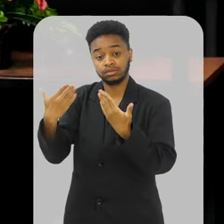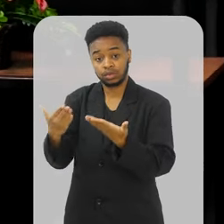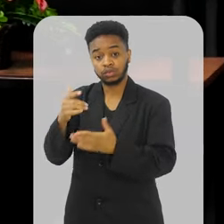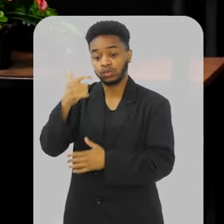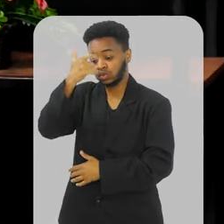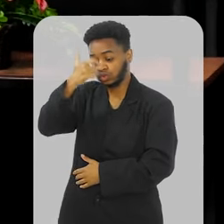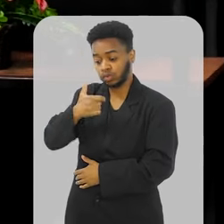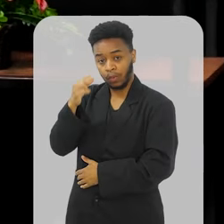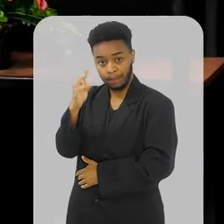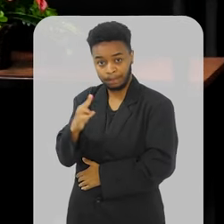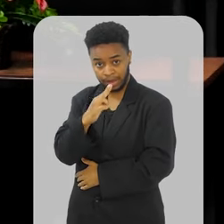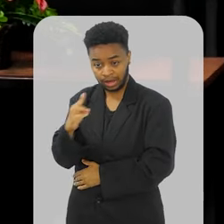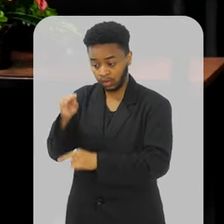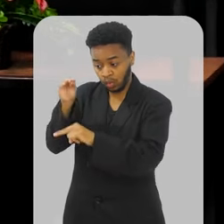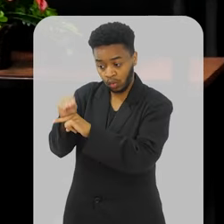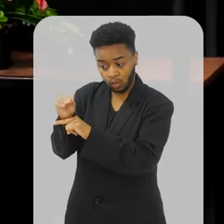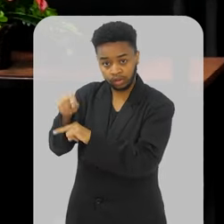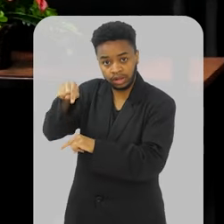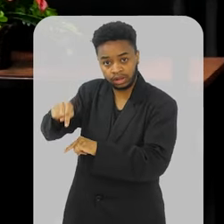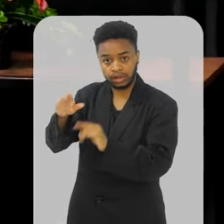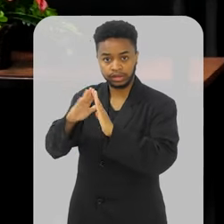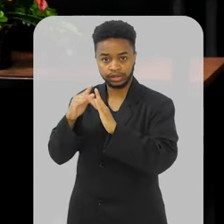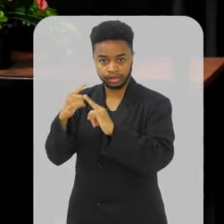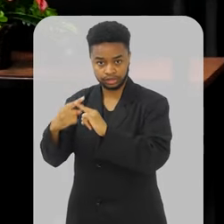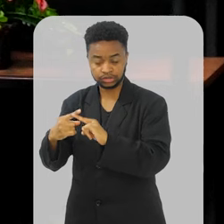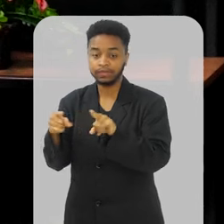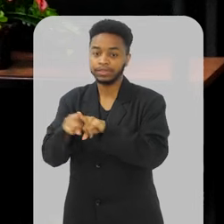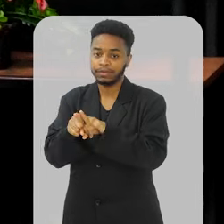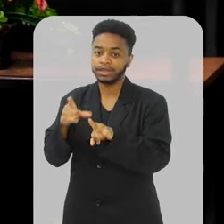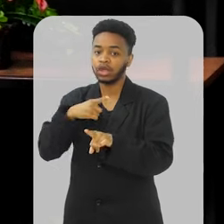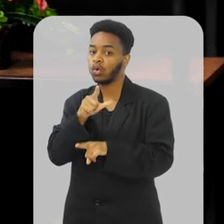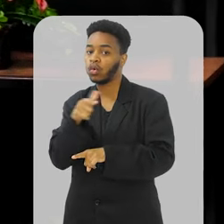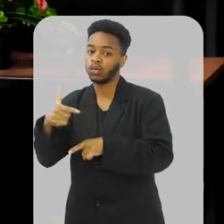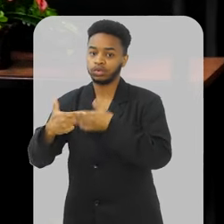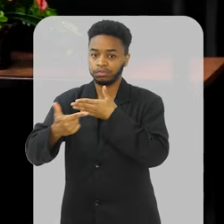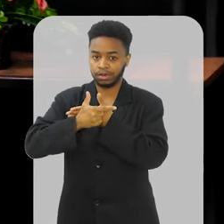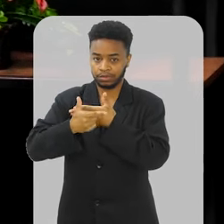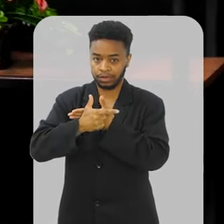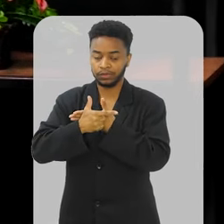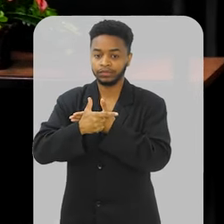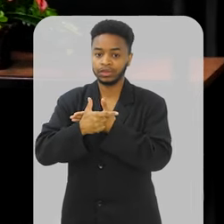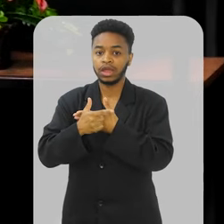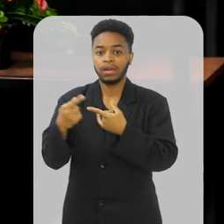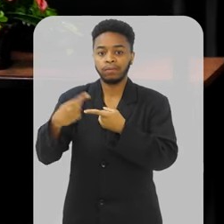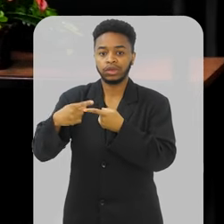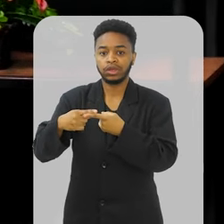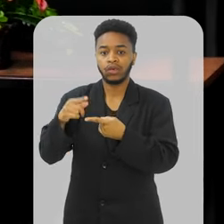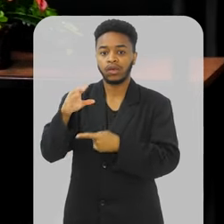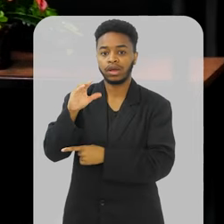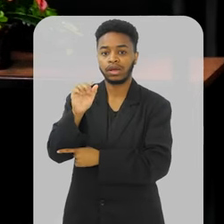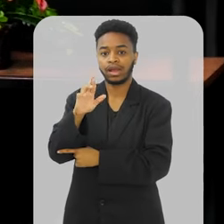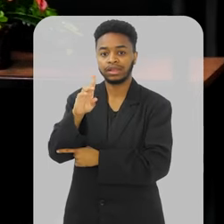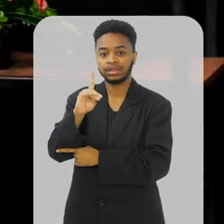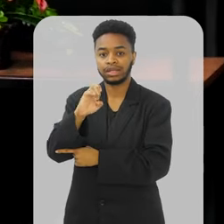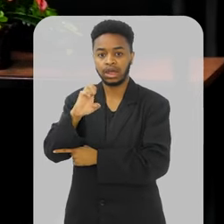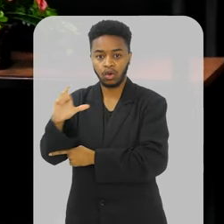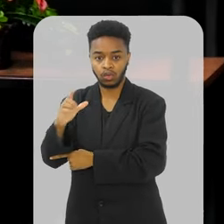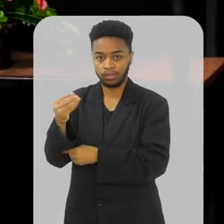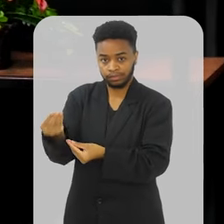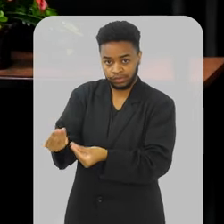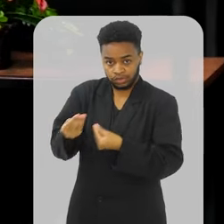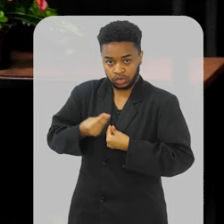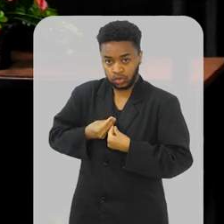missão principal eu tenho a outra função que o seor Cardeal donan João tempesta me concedeu há 10